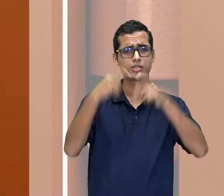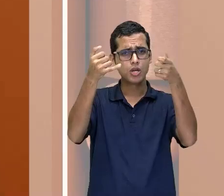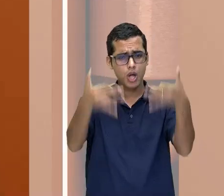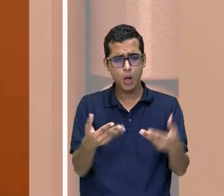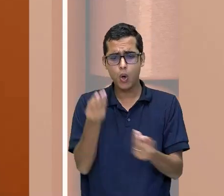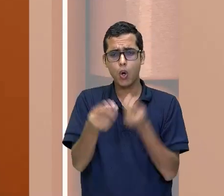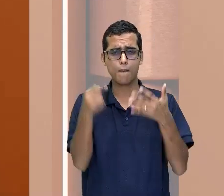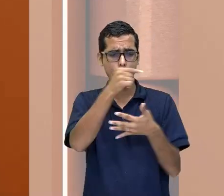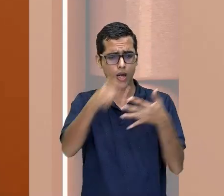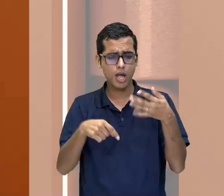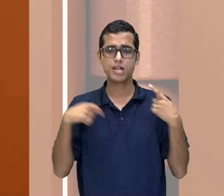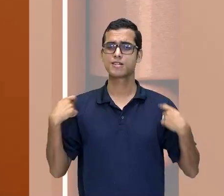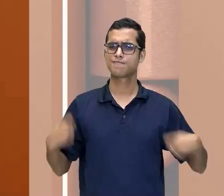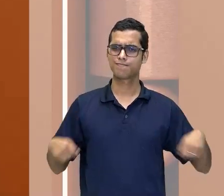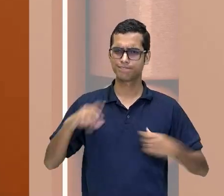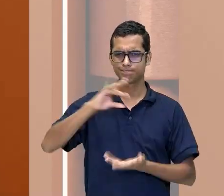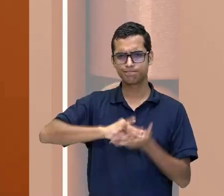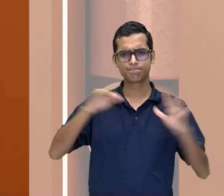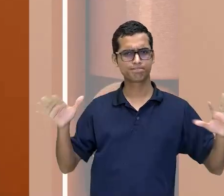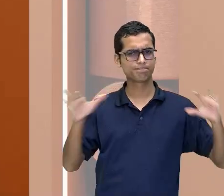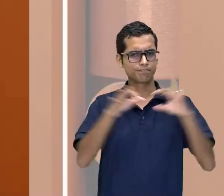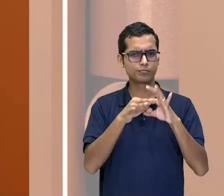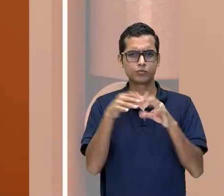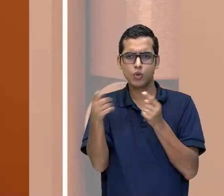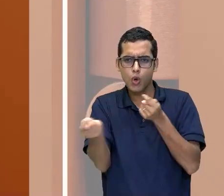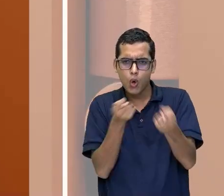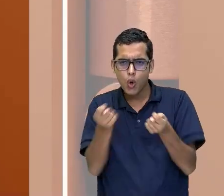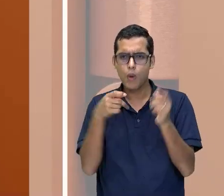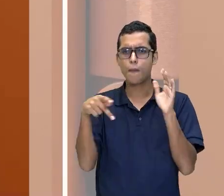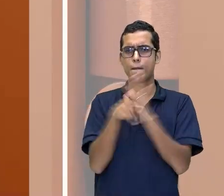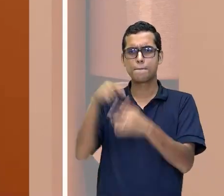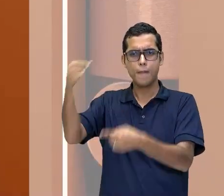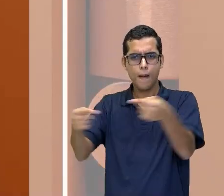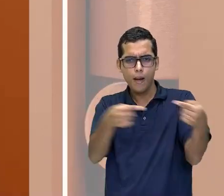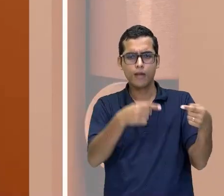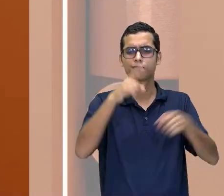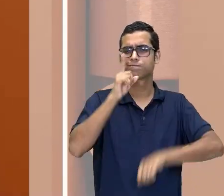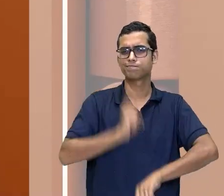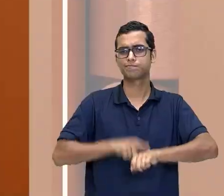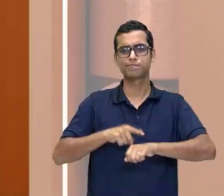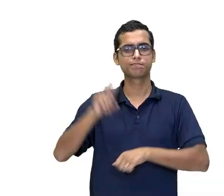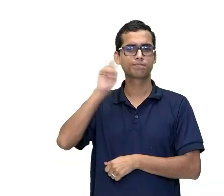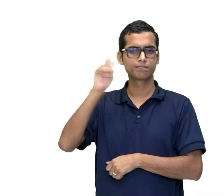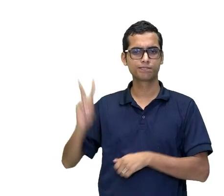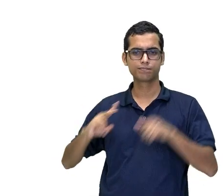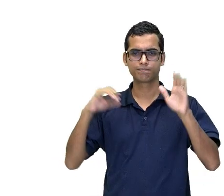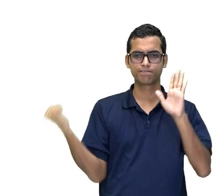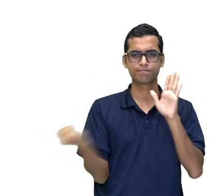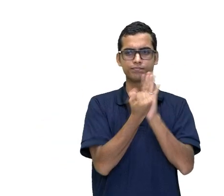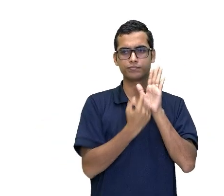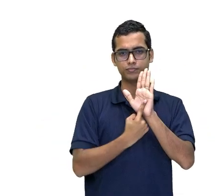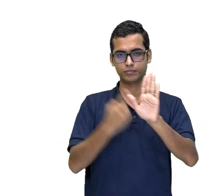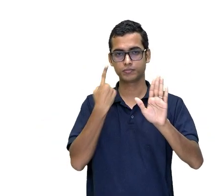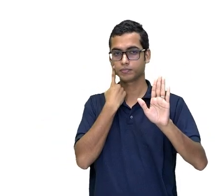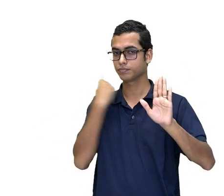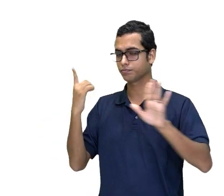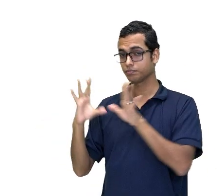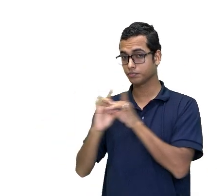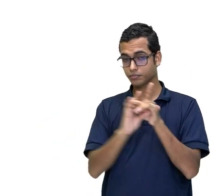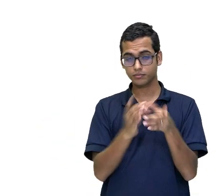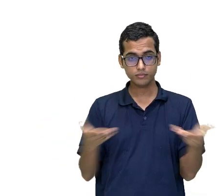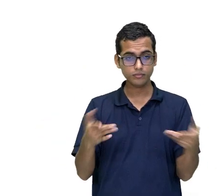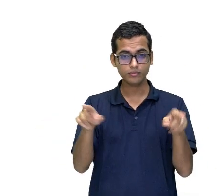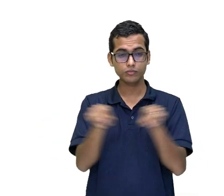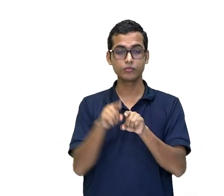grupos políticos para o controle político ali daquele momento histórico. Vamos adiante com o texto.